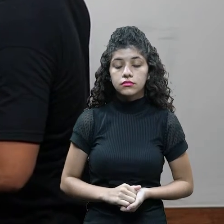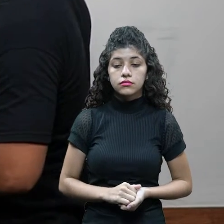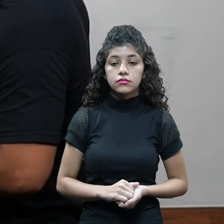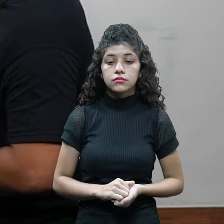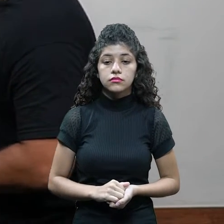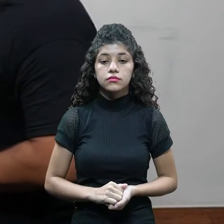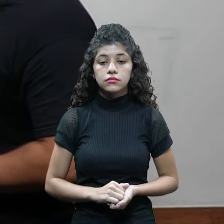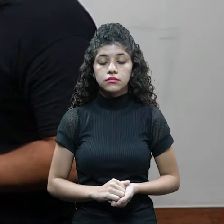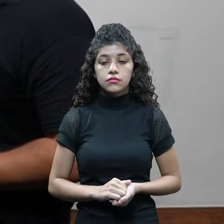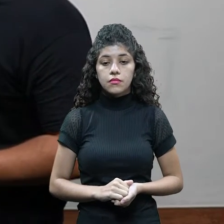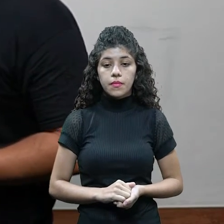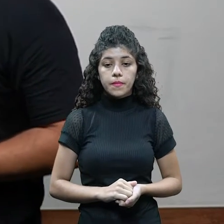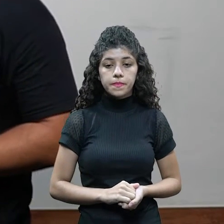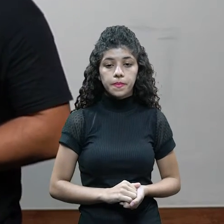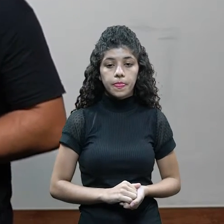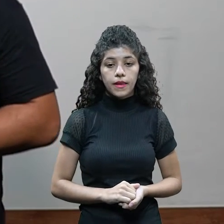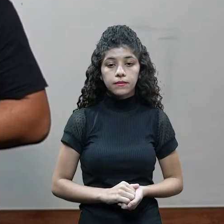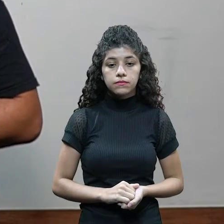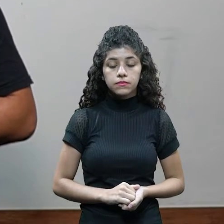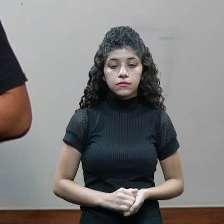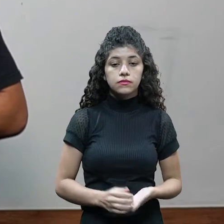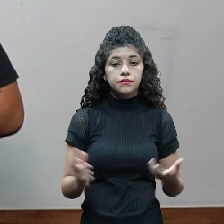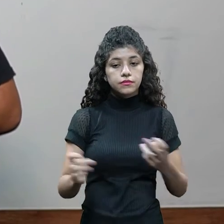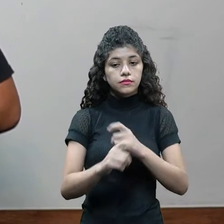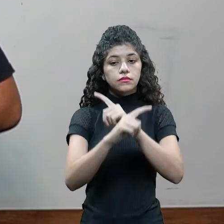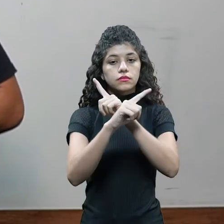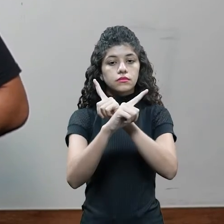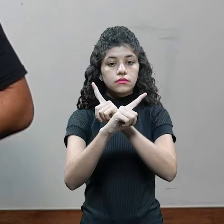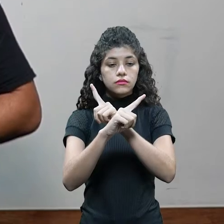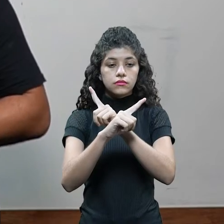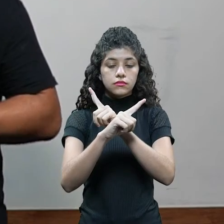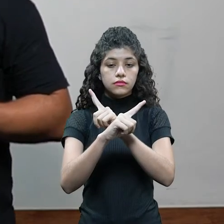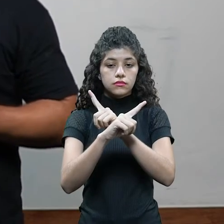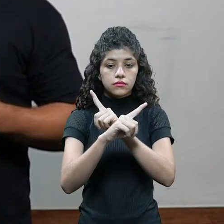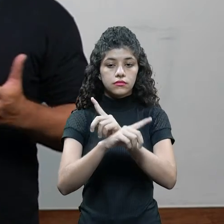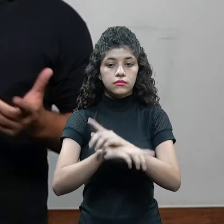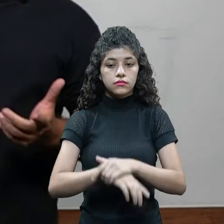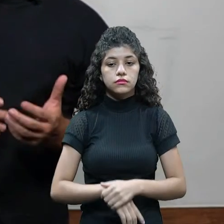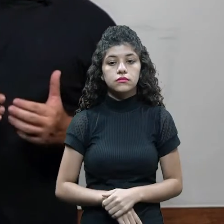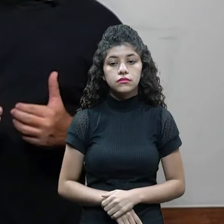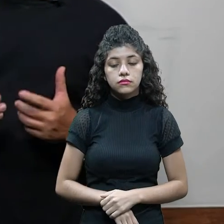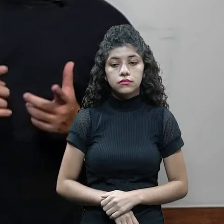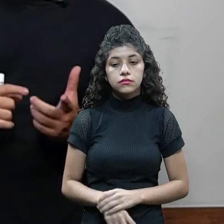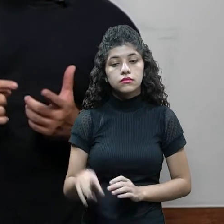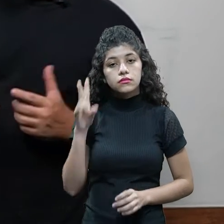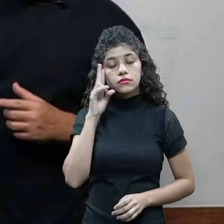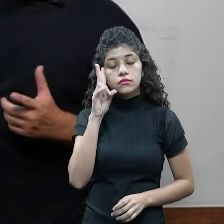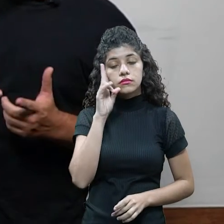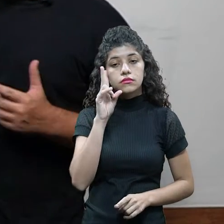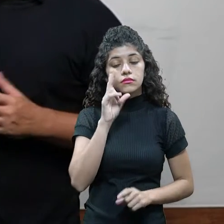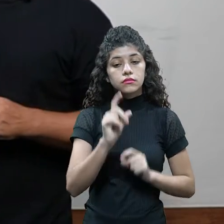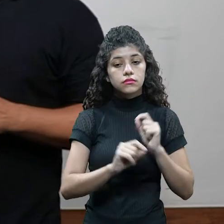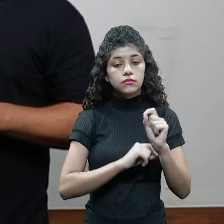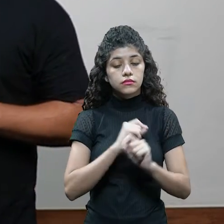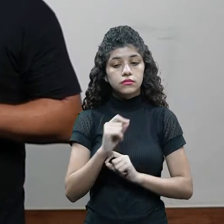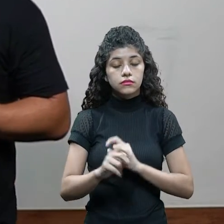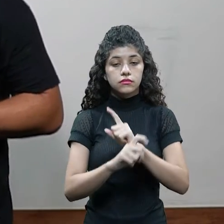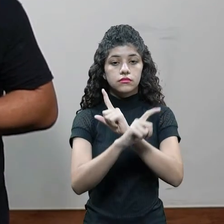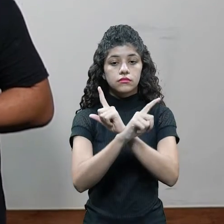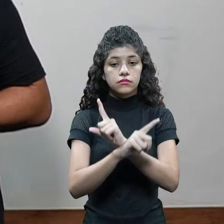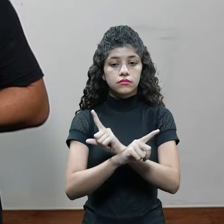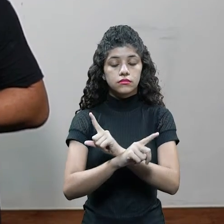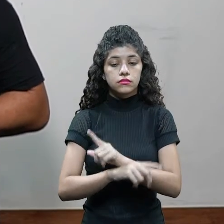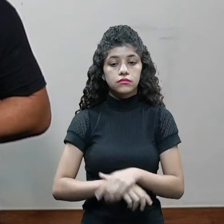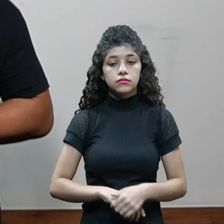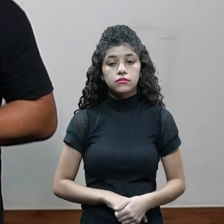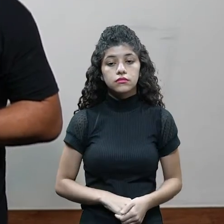Terceira questão. Regra de 3, as famosas grandezas. Lembrando que essas grandezas, quando a gente fala em regra de 3, eu estou falando